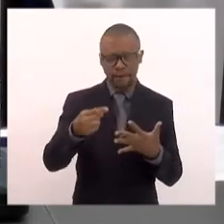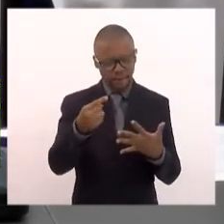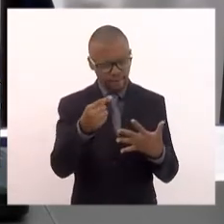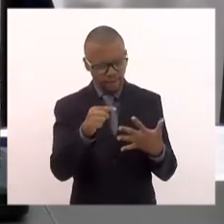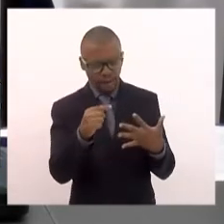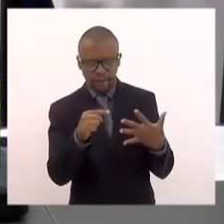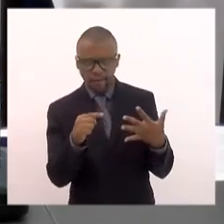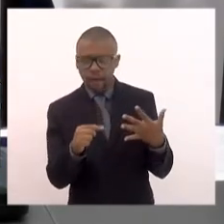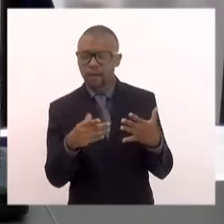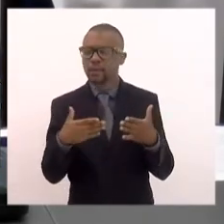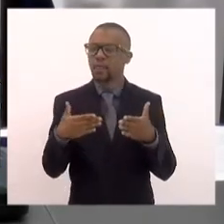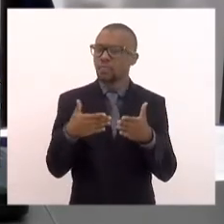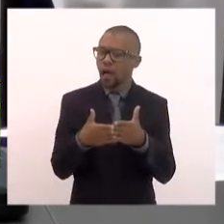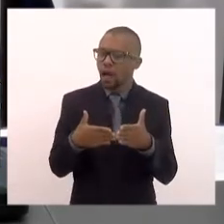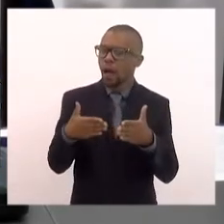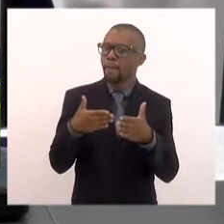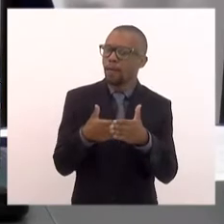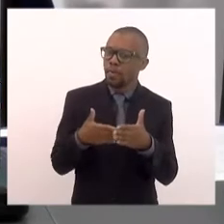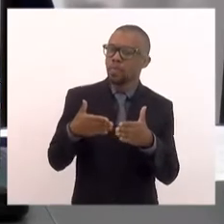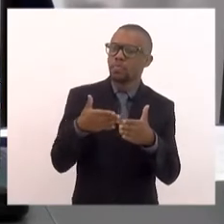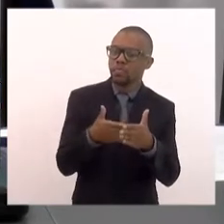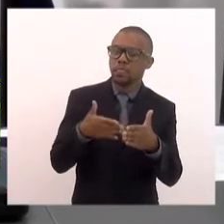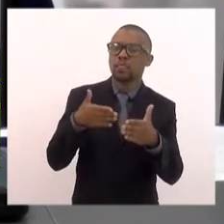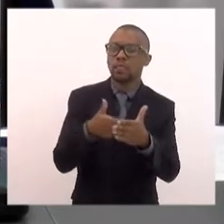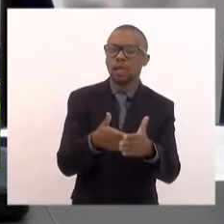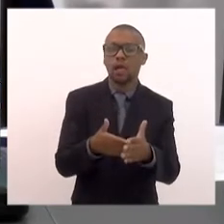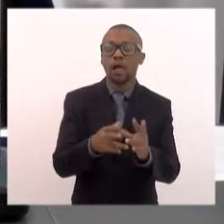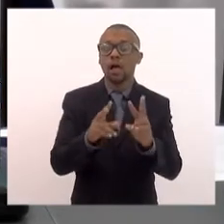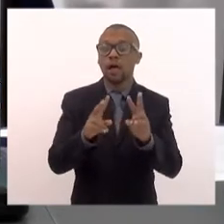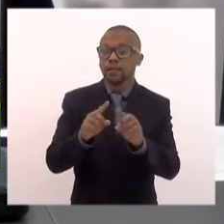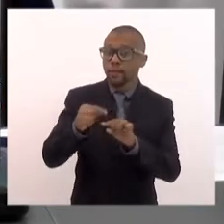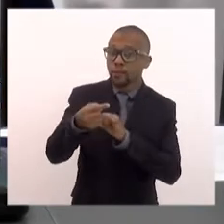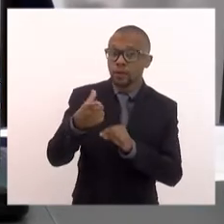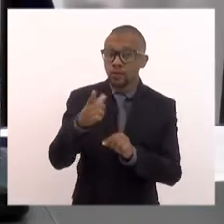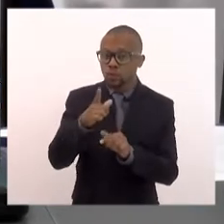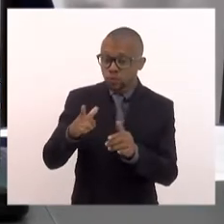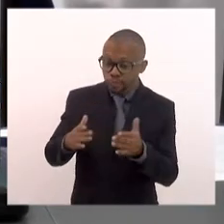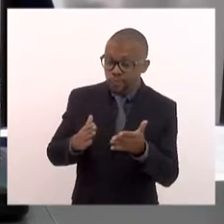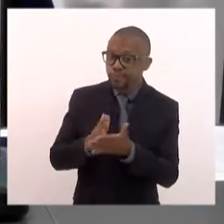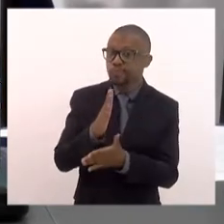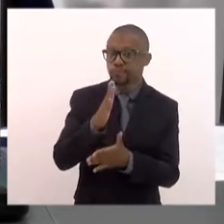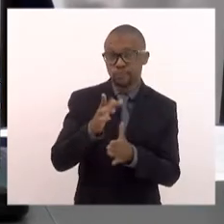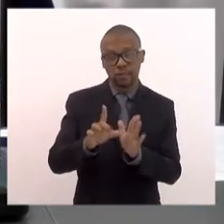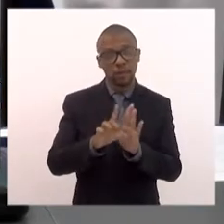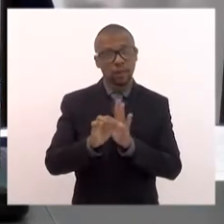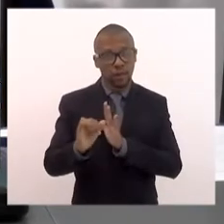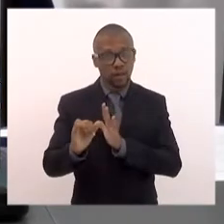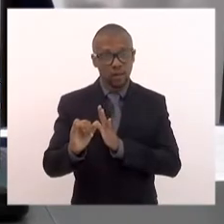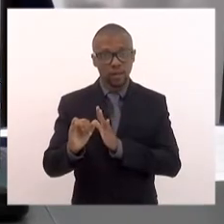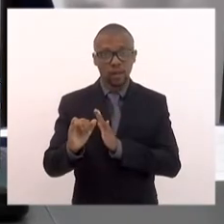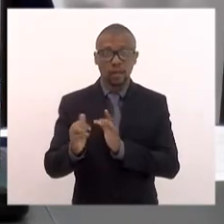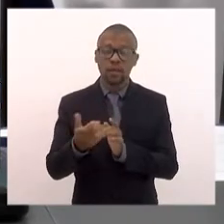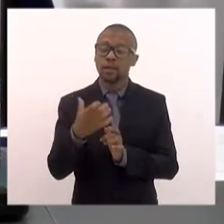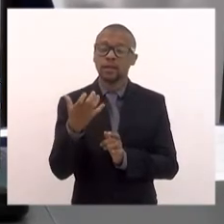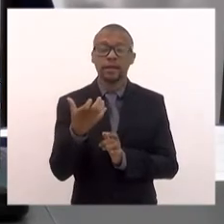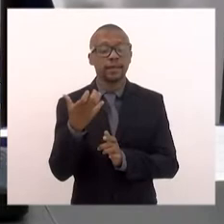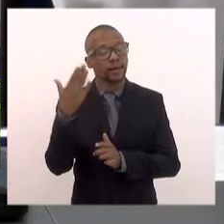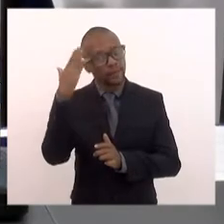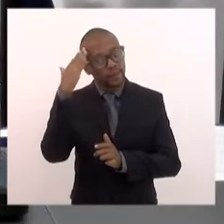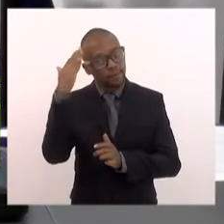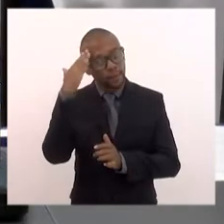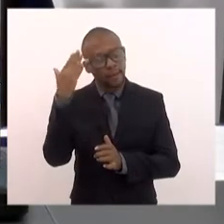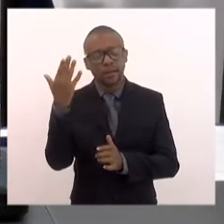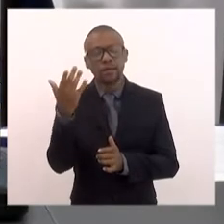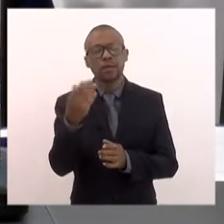digamos, obstáculos, né, após a sanção da lei para o seu cumprimento, e a gente gostaria de saber, afinal de contas, a quantas